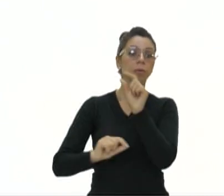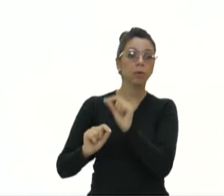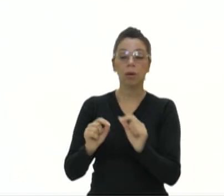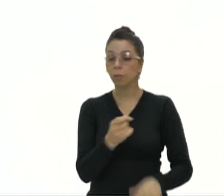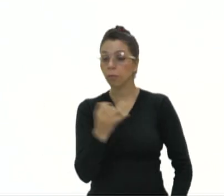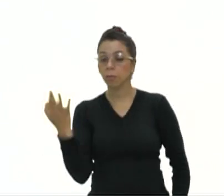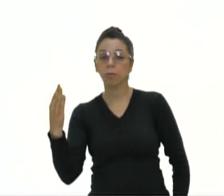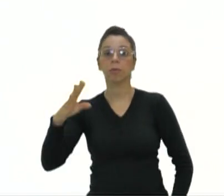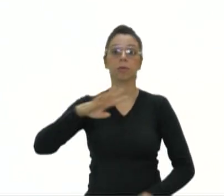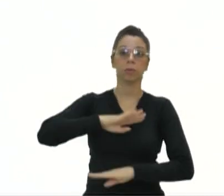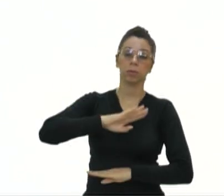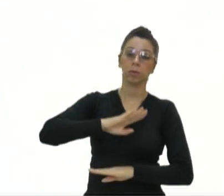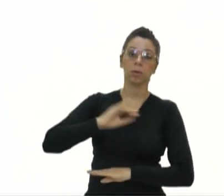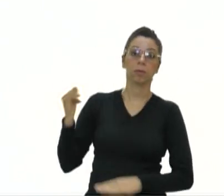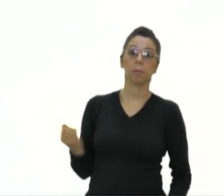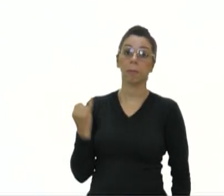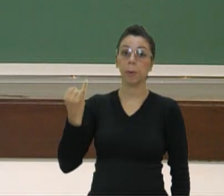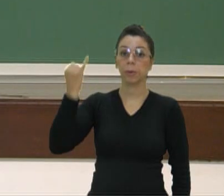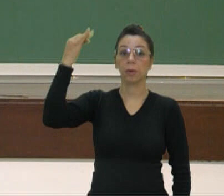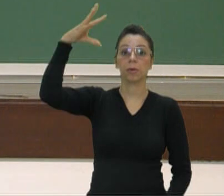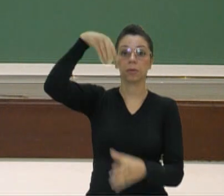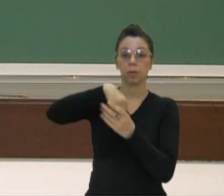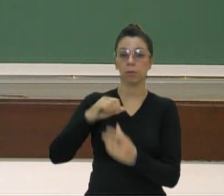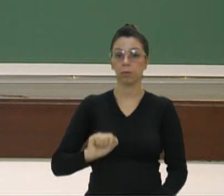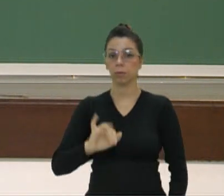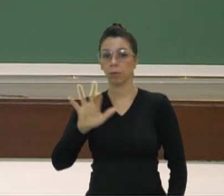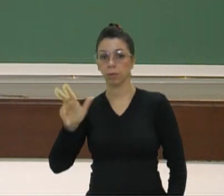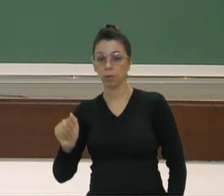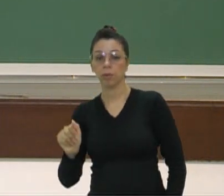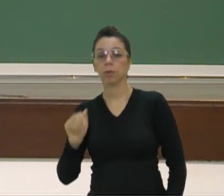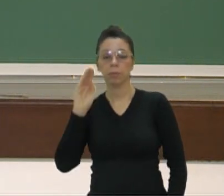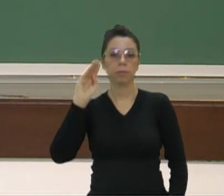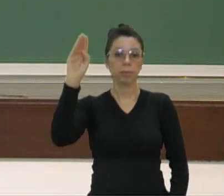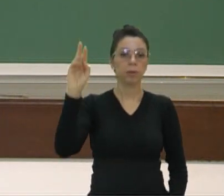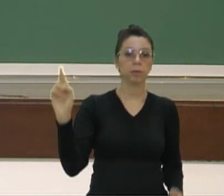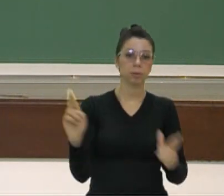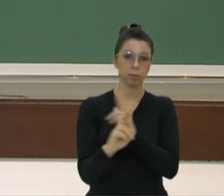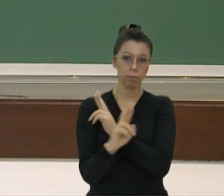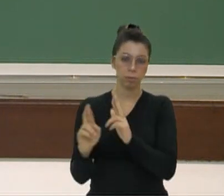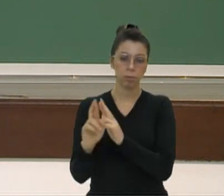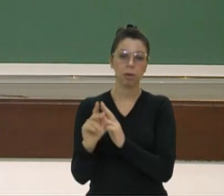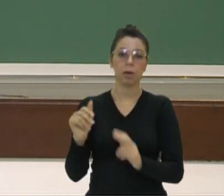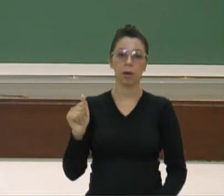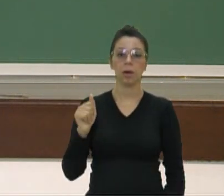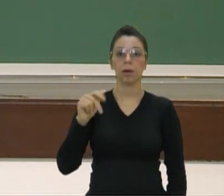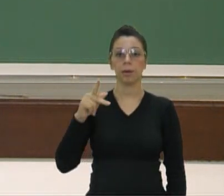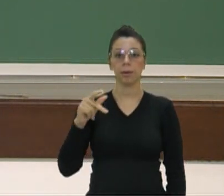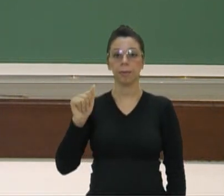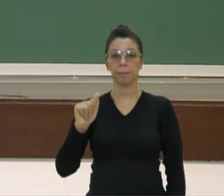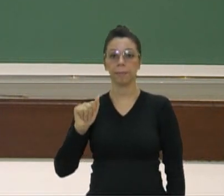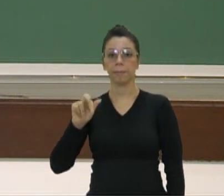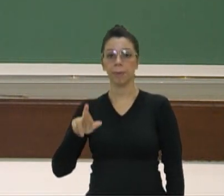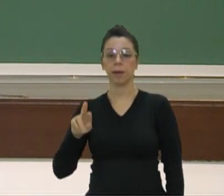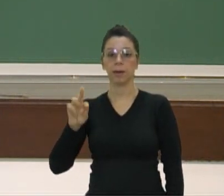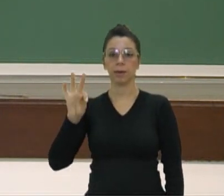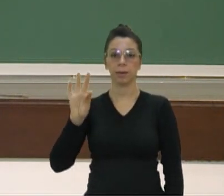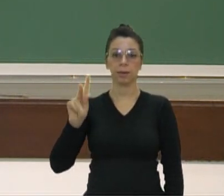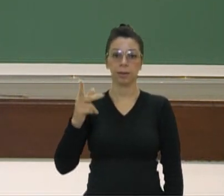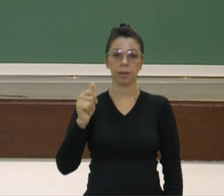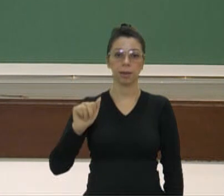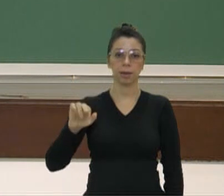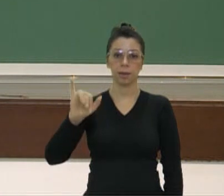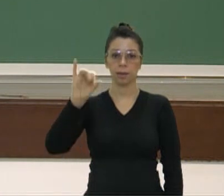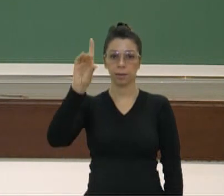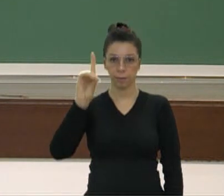algumas situações importantes tanto na África, principalmente relacionada à apartheid, que foi o aspecto tensional